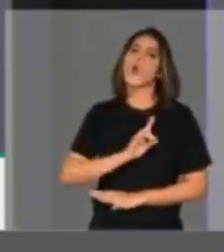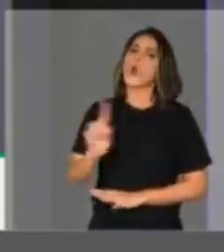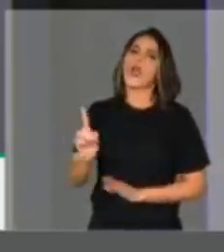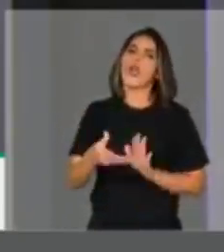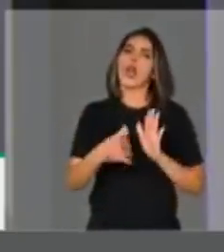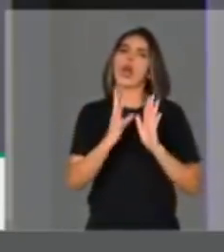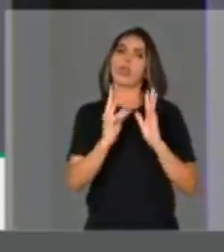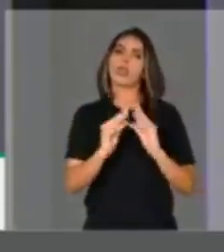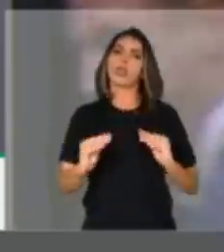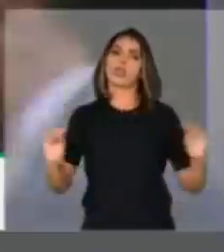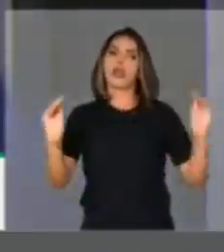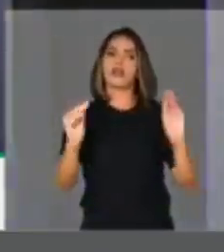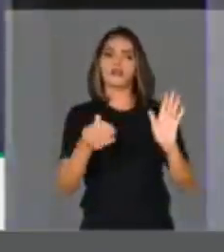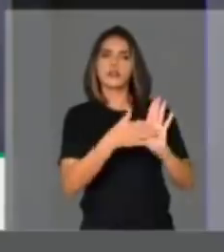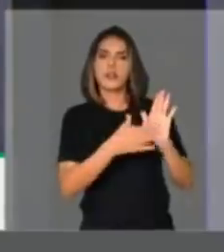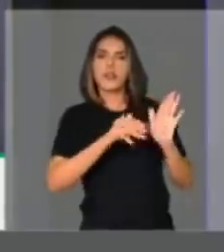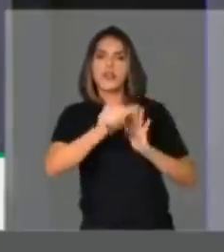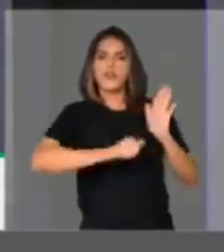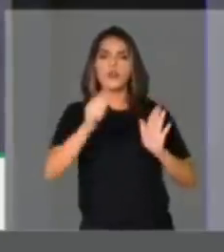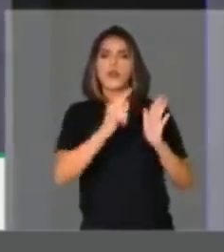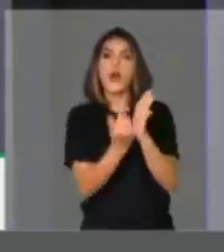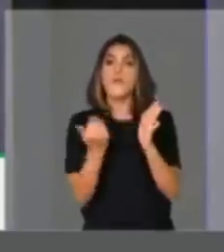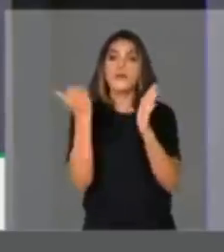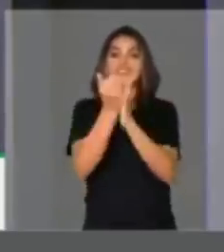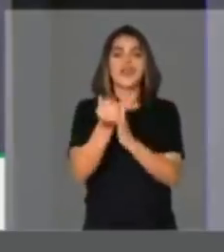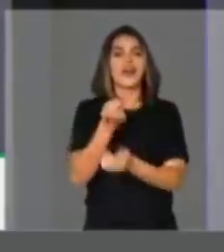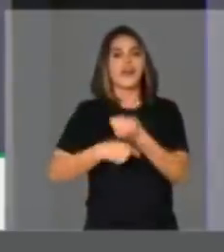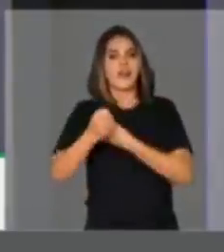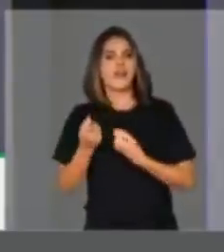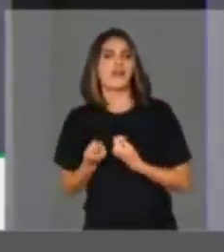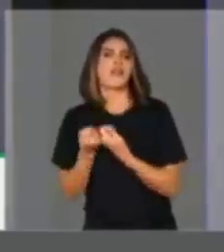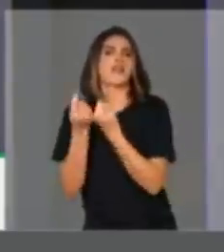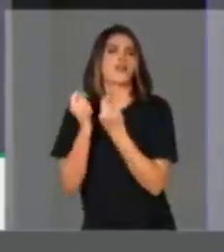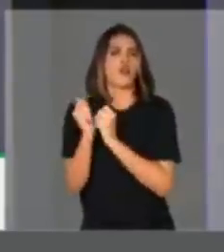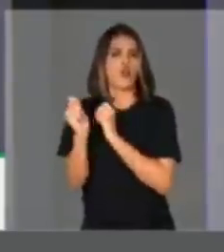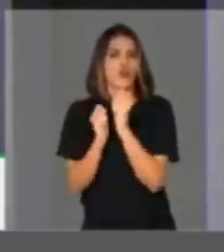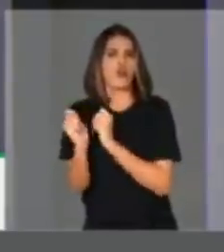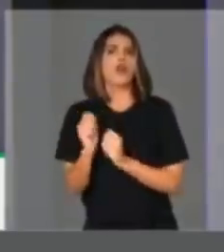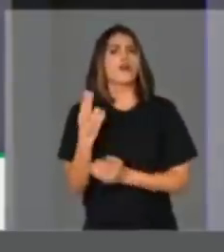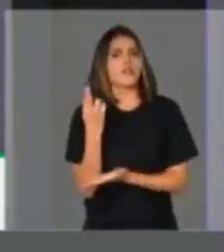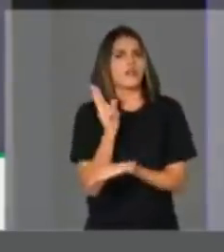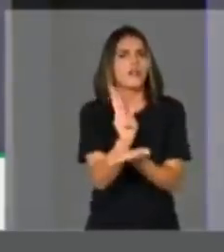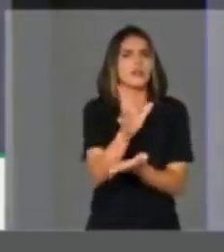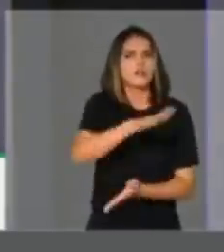reforma previdenciária, mas para aumentar a economia, mas para representar o setor produtivo?